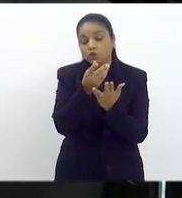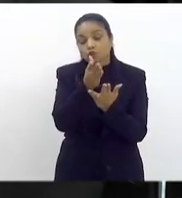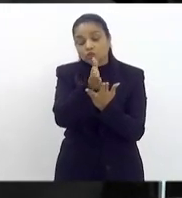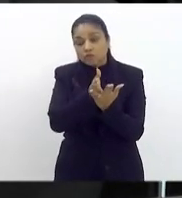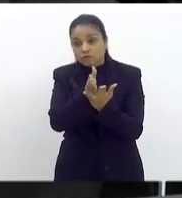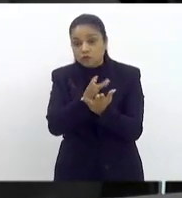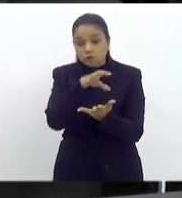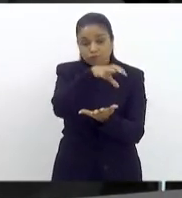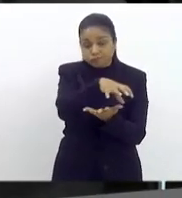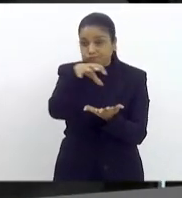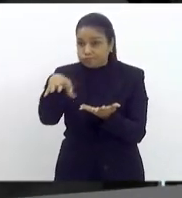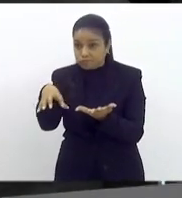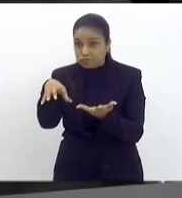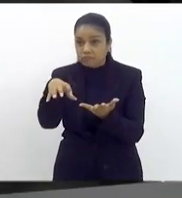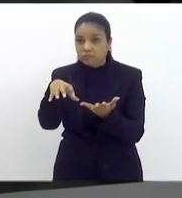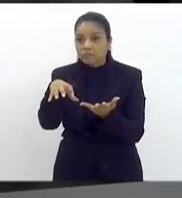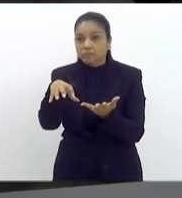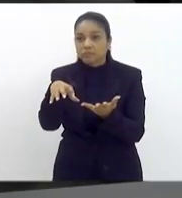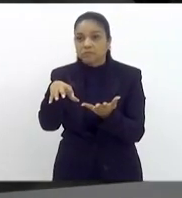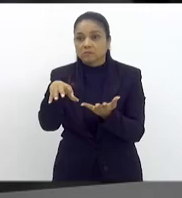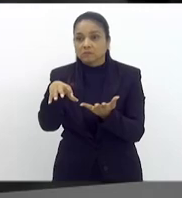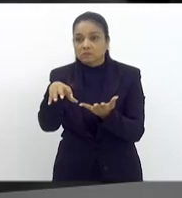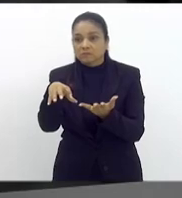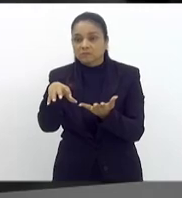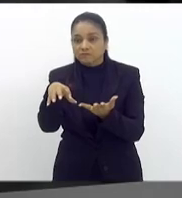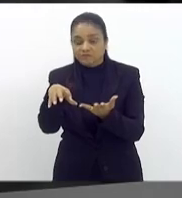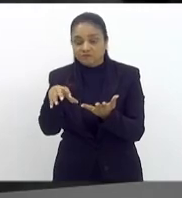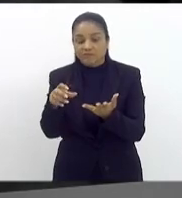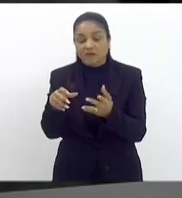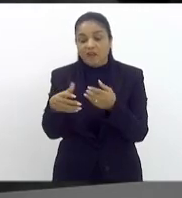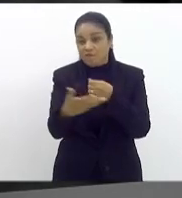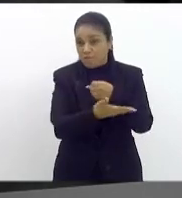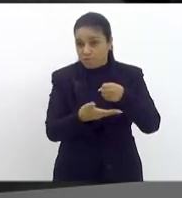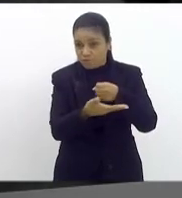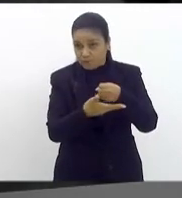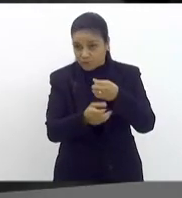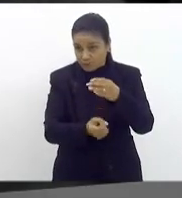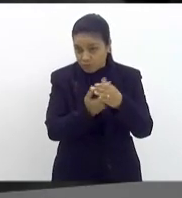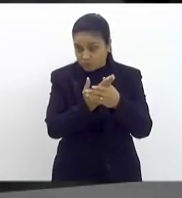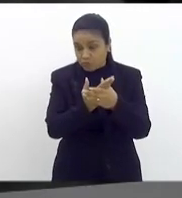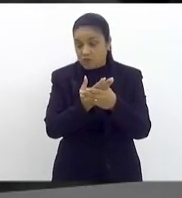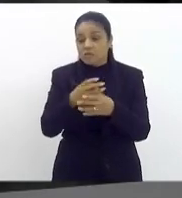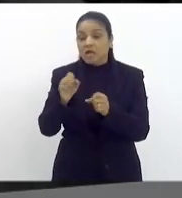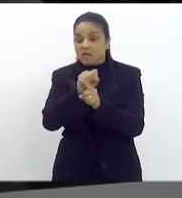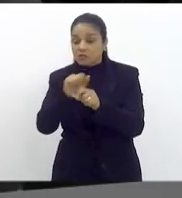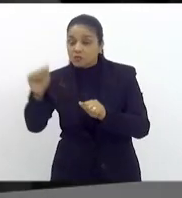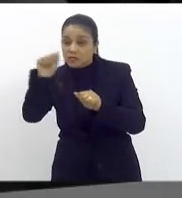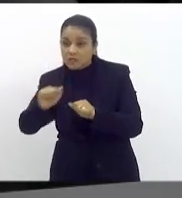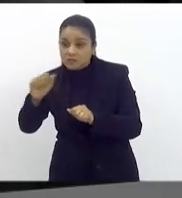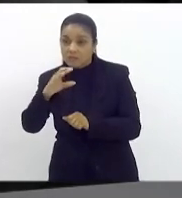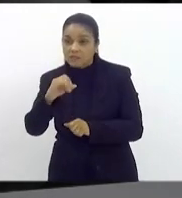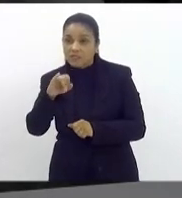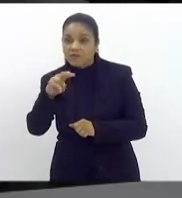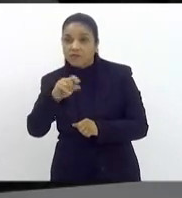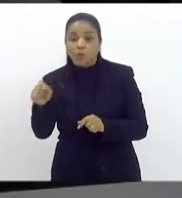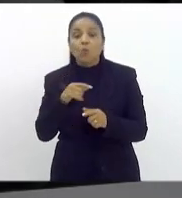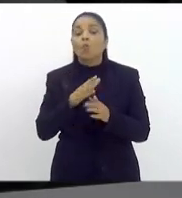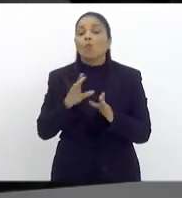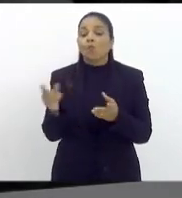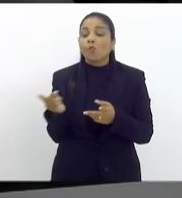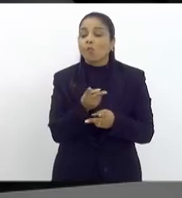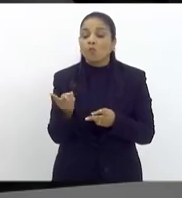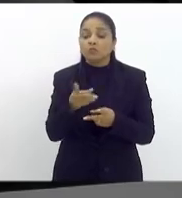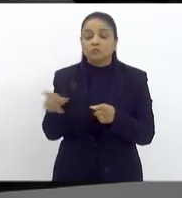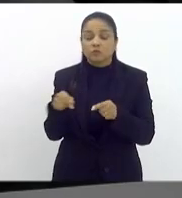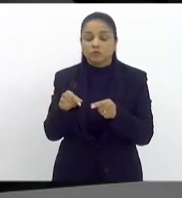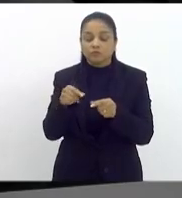universos. As fundações e as associações civis. Em qual destes dois universos está compreendido o ECAD? É